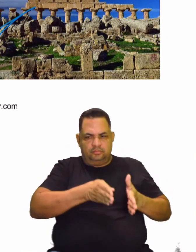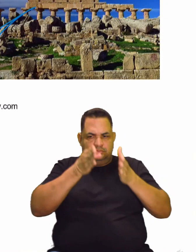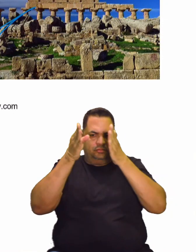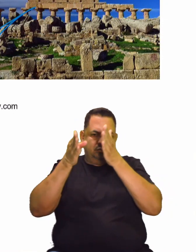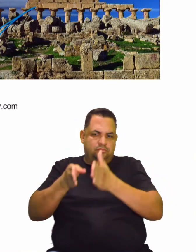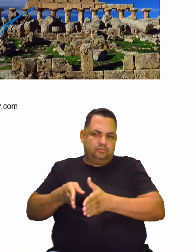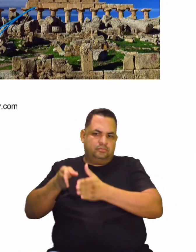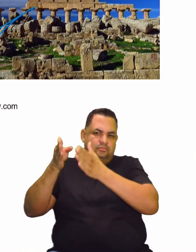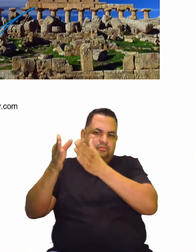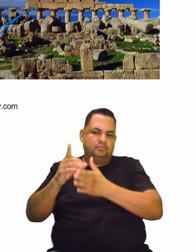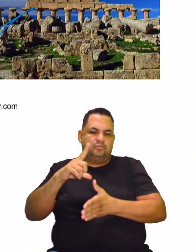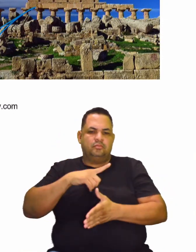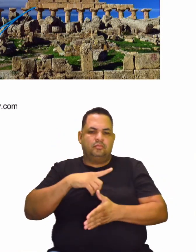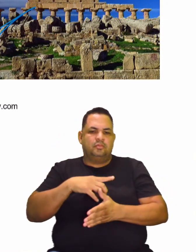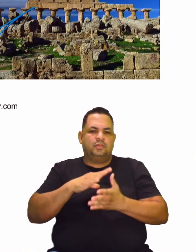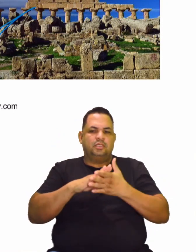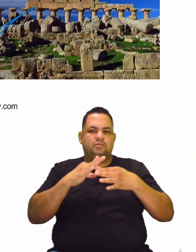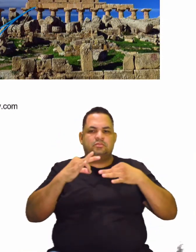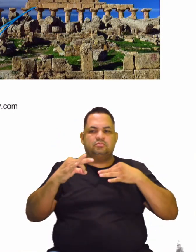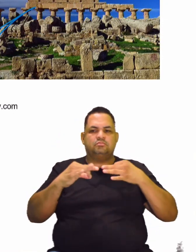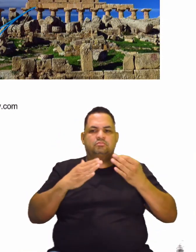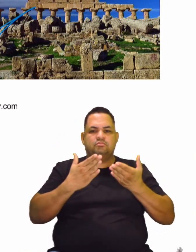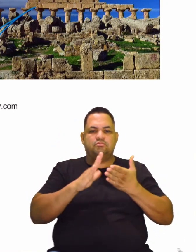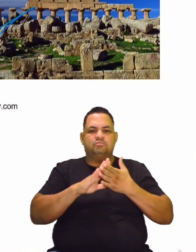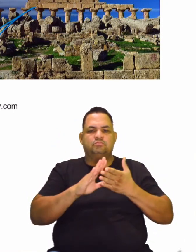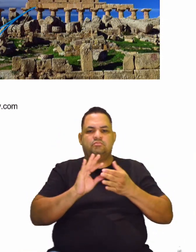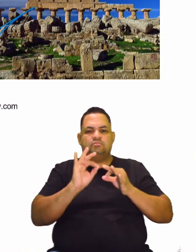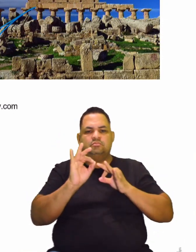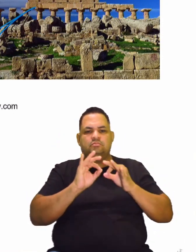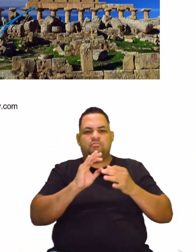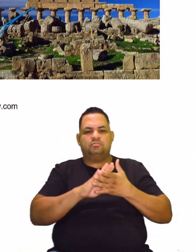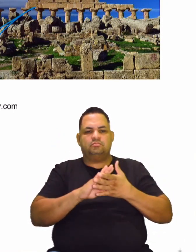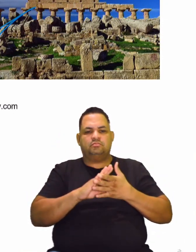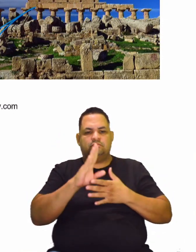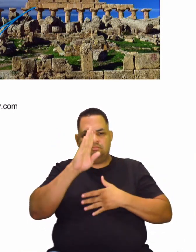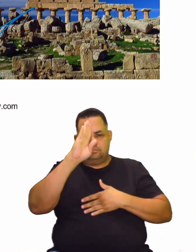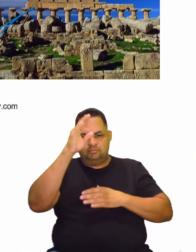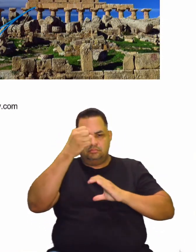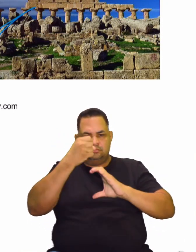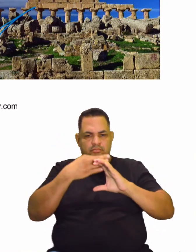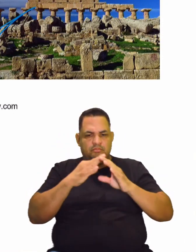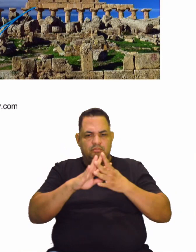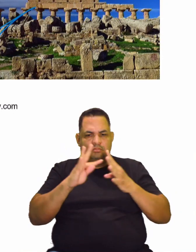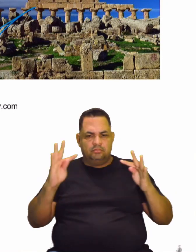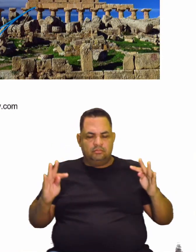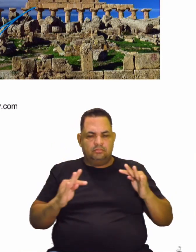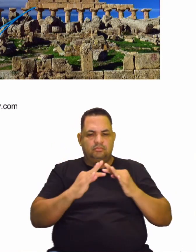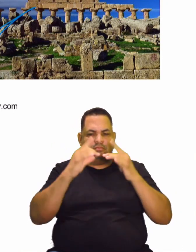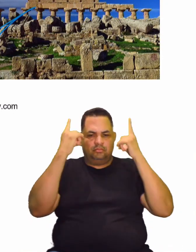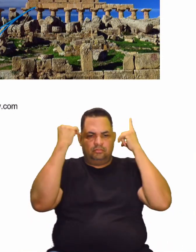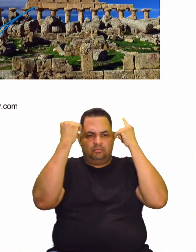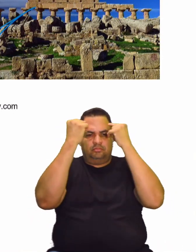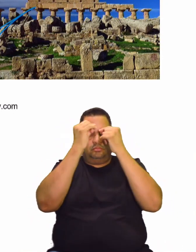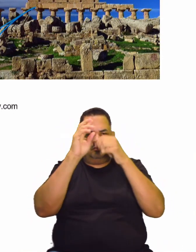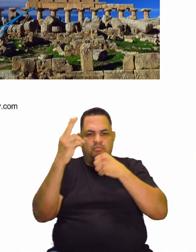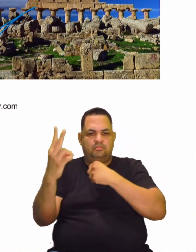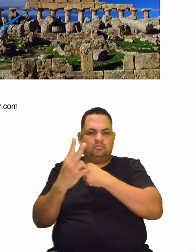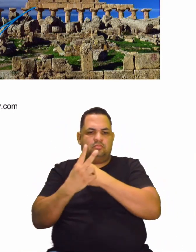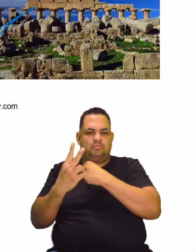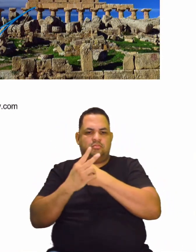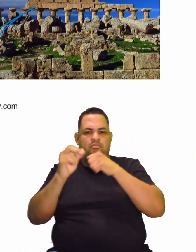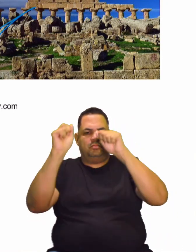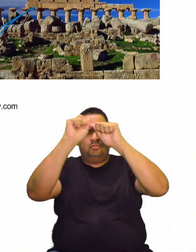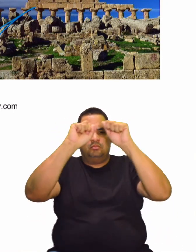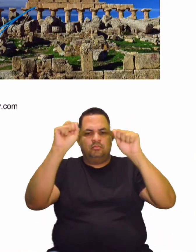essa noção de leveza, de maciço. A principal função dos templos gregos era proteger as esculturas